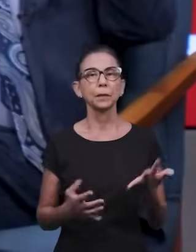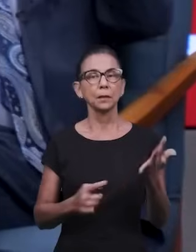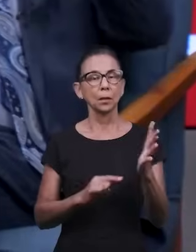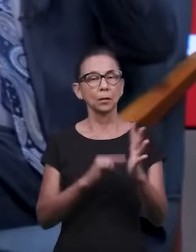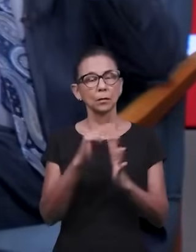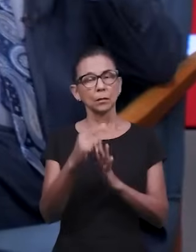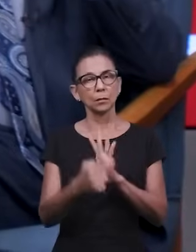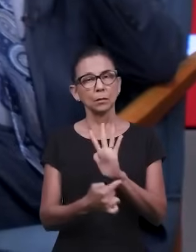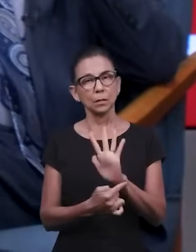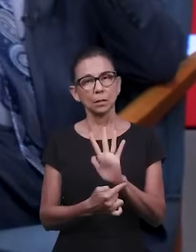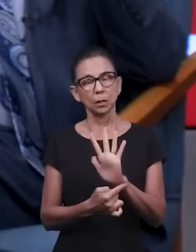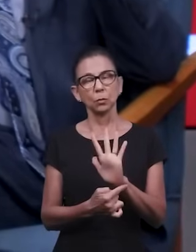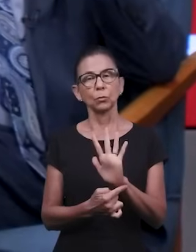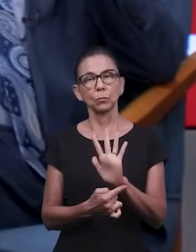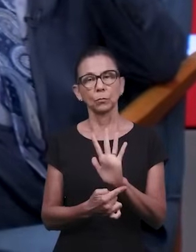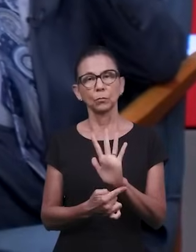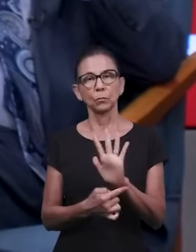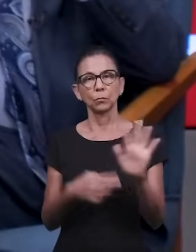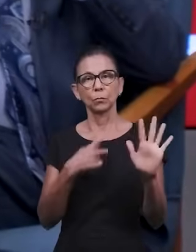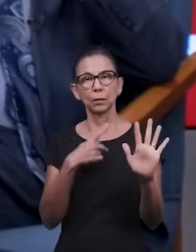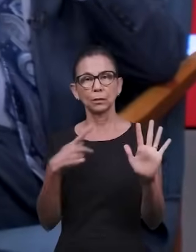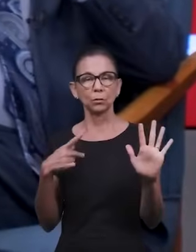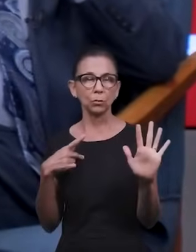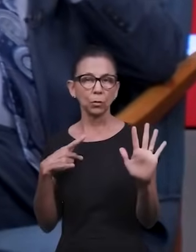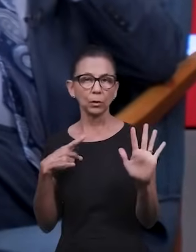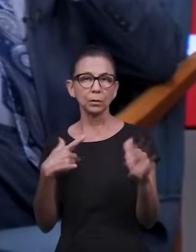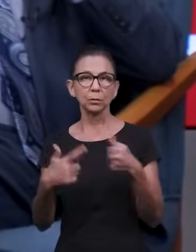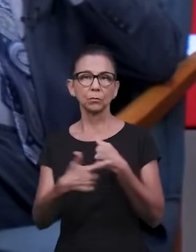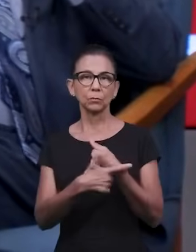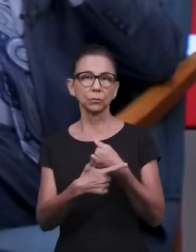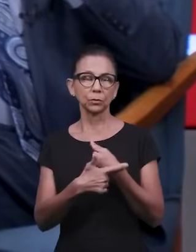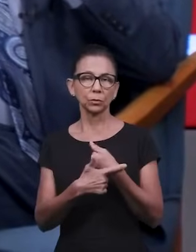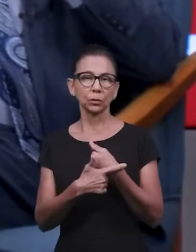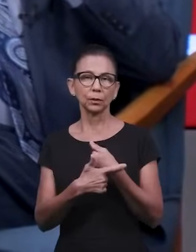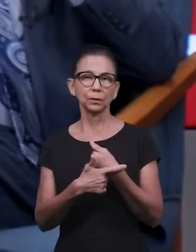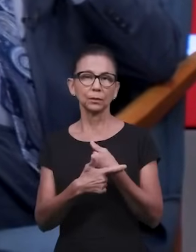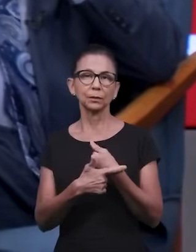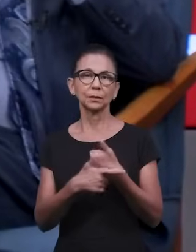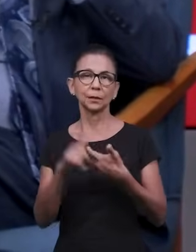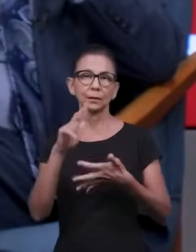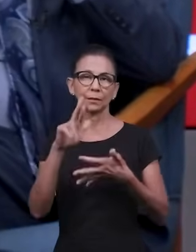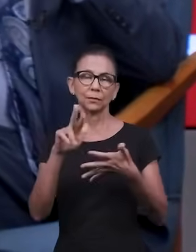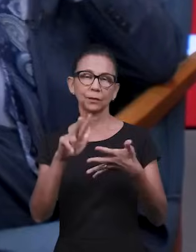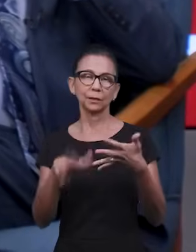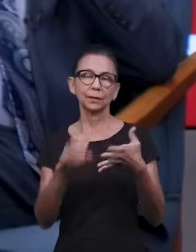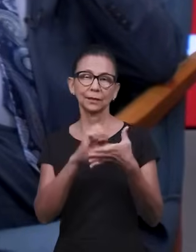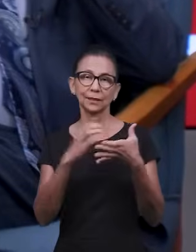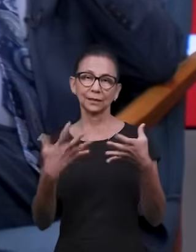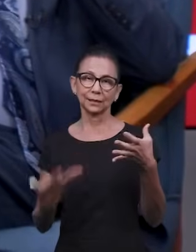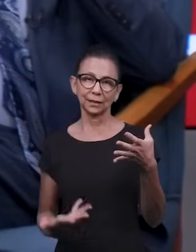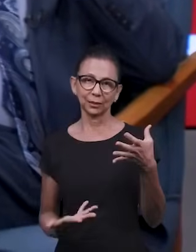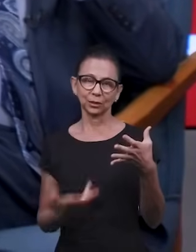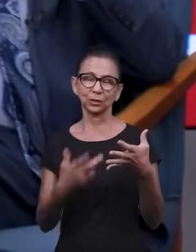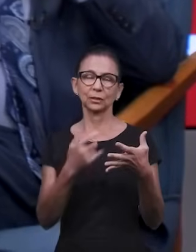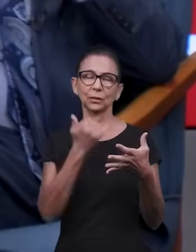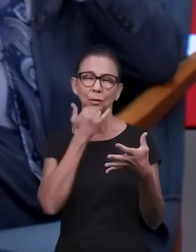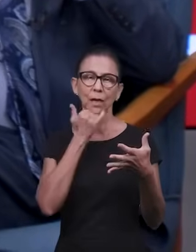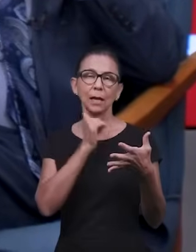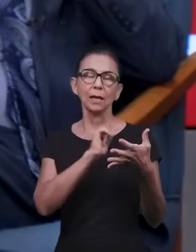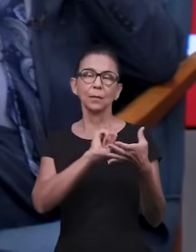A Profecia na vida da igreja então a evangelização o Apascentar